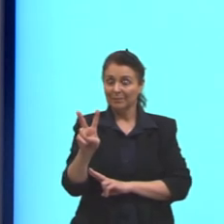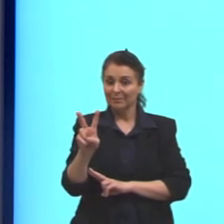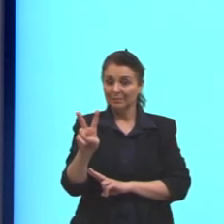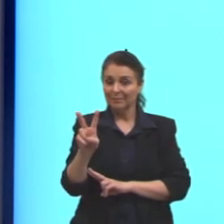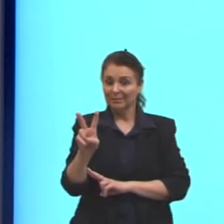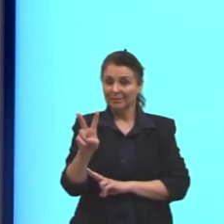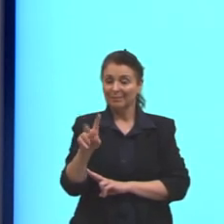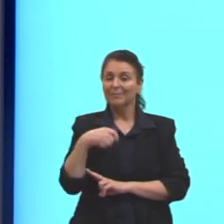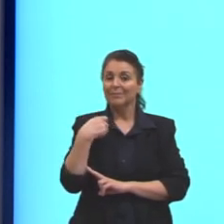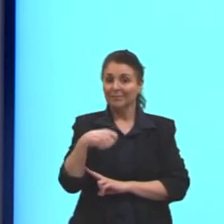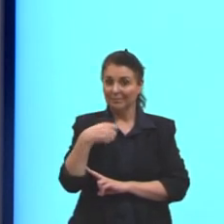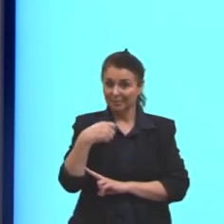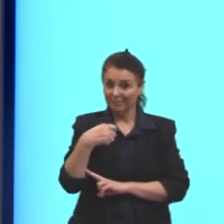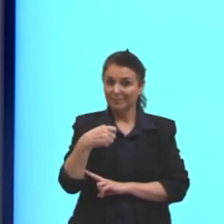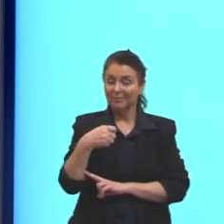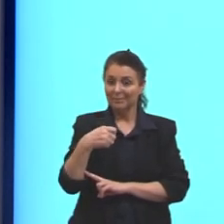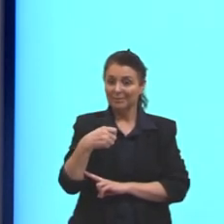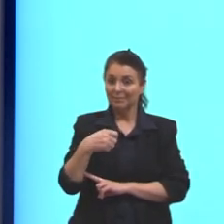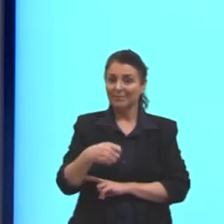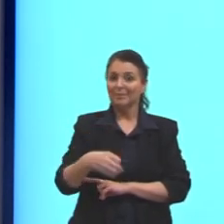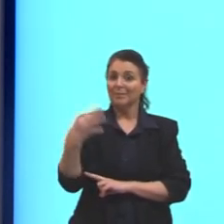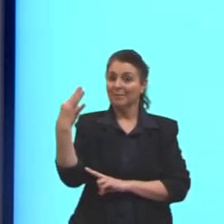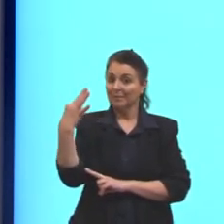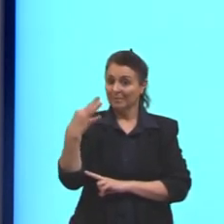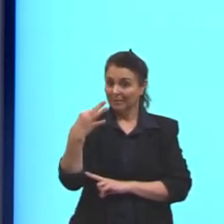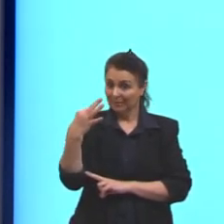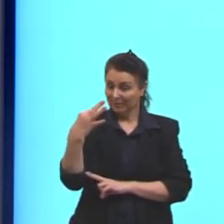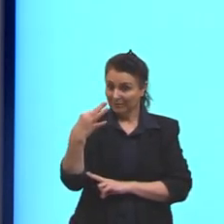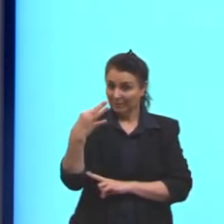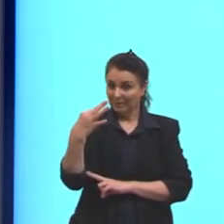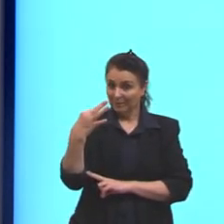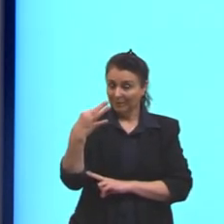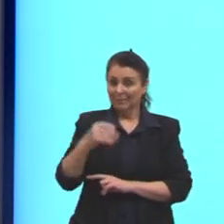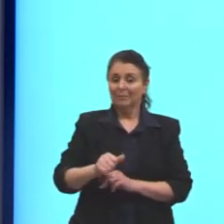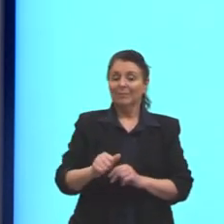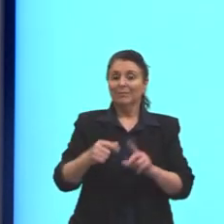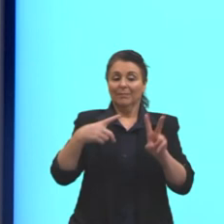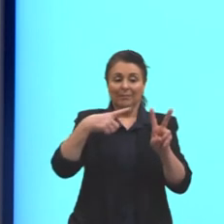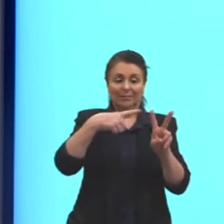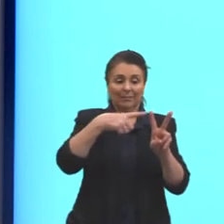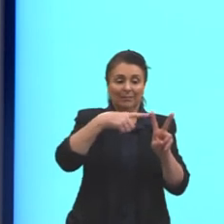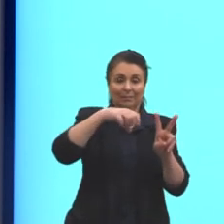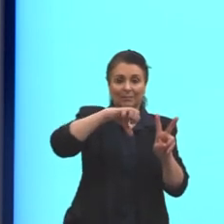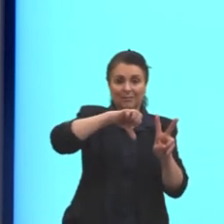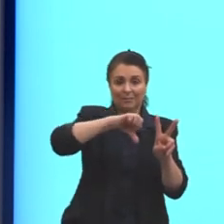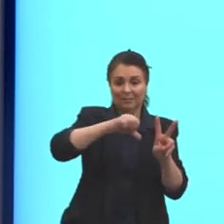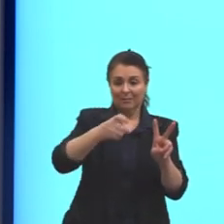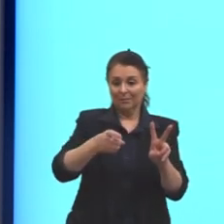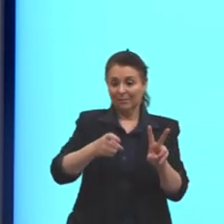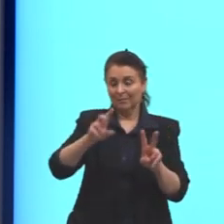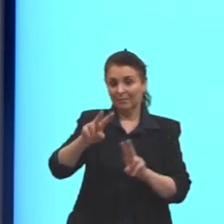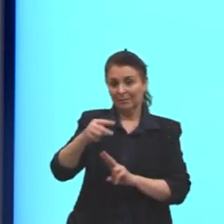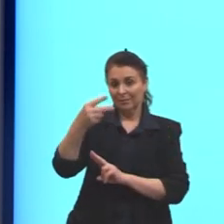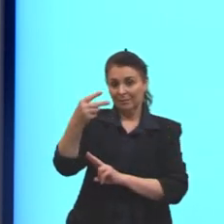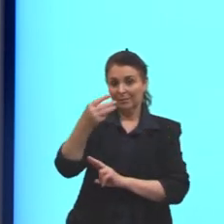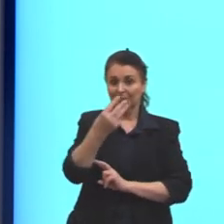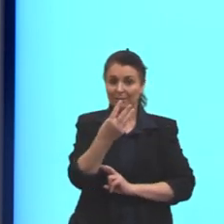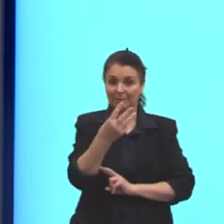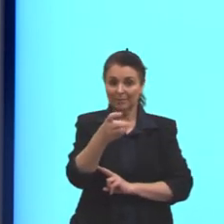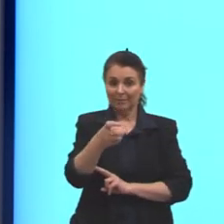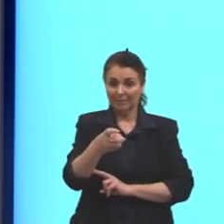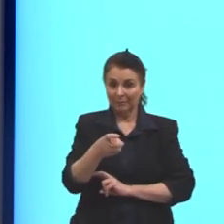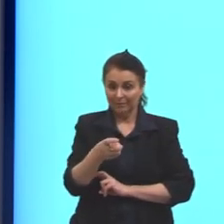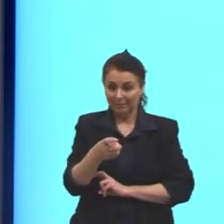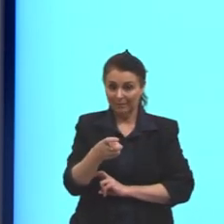os dois precisam ser então quadrados perfeitos a raiz de 9 x ao quadrado é 3x